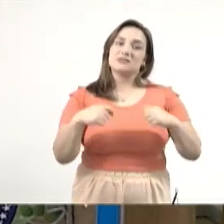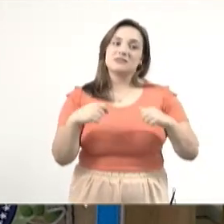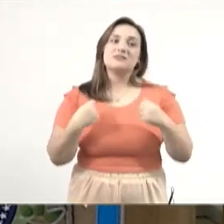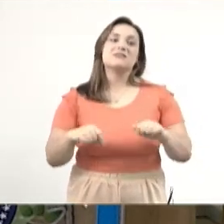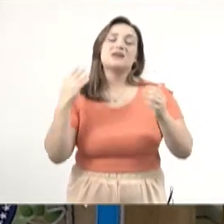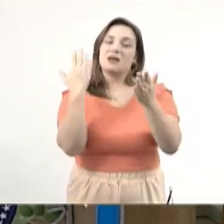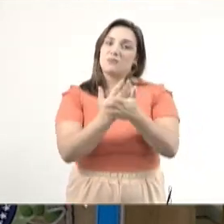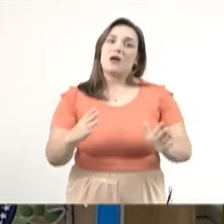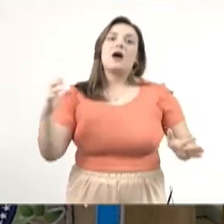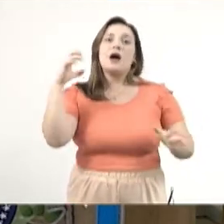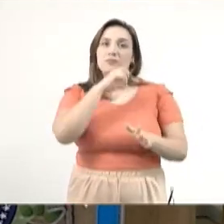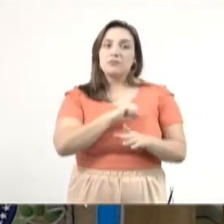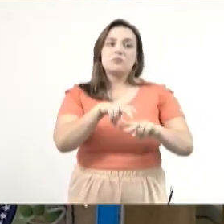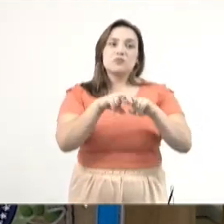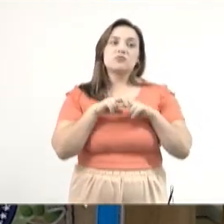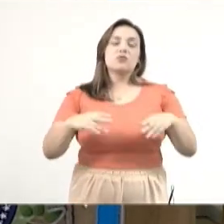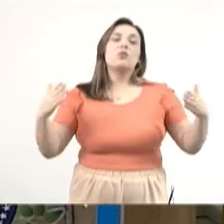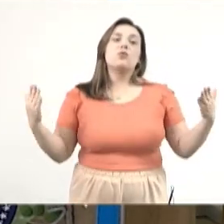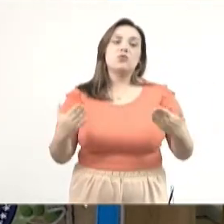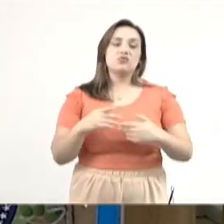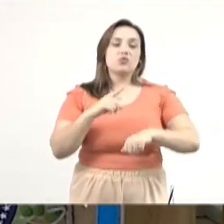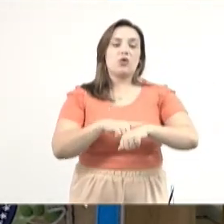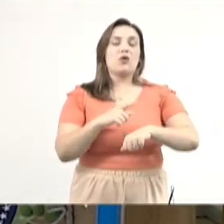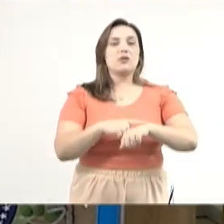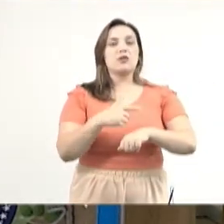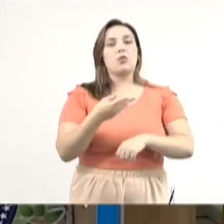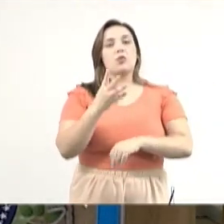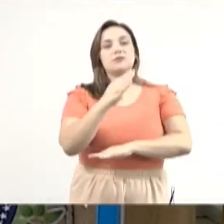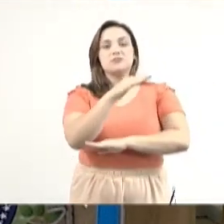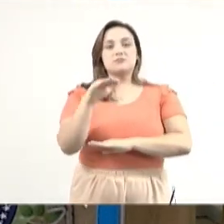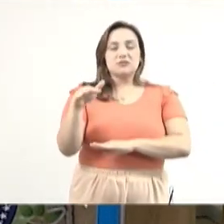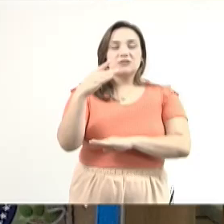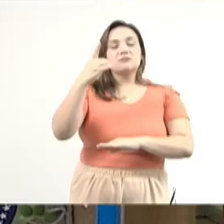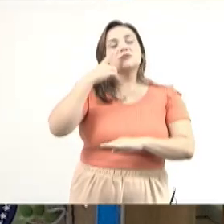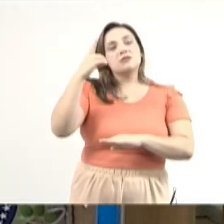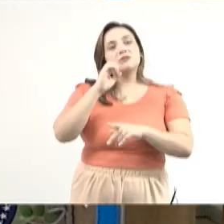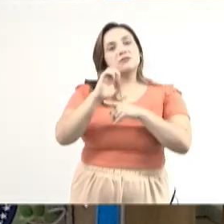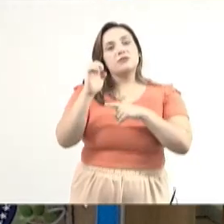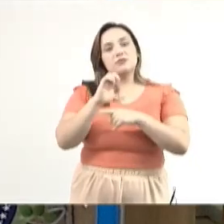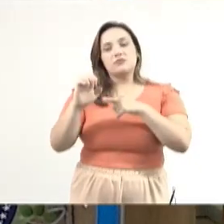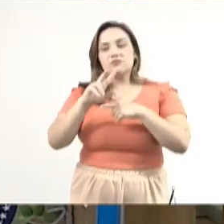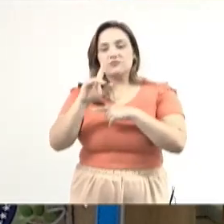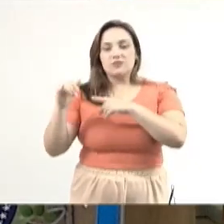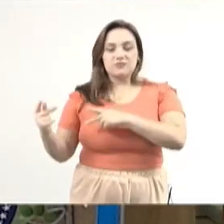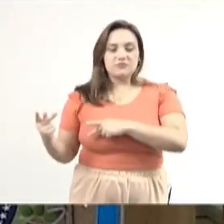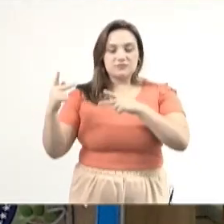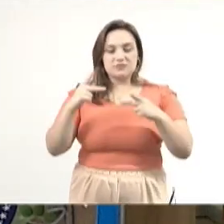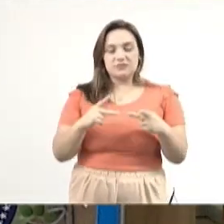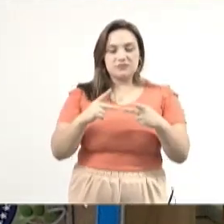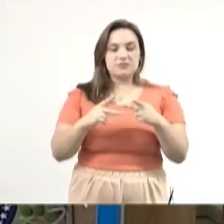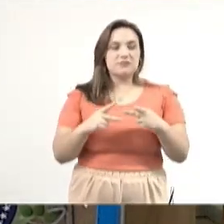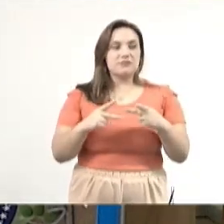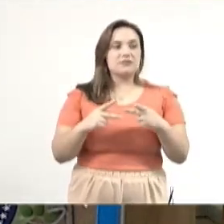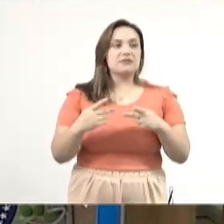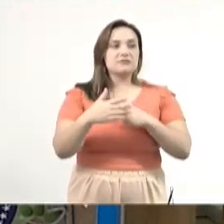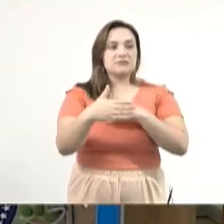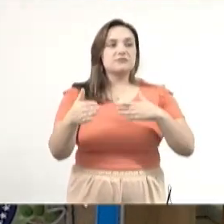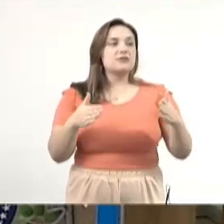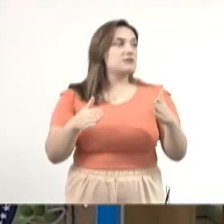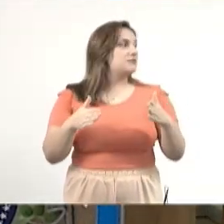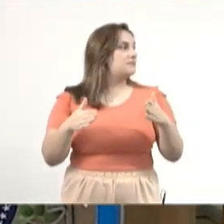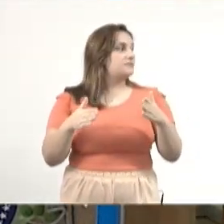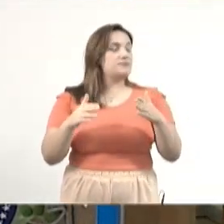encerrem o quanto antes. Então, hoje à tarde, 16h30, os deputados estaduais devem fazer a visita à sala de situação que fica aqui em Campo Grande para